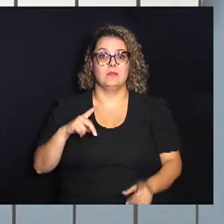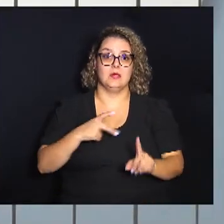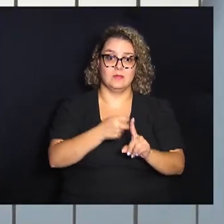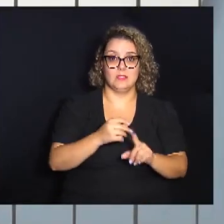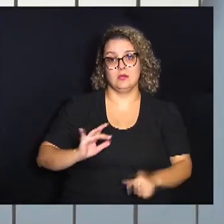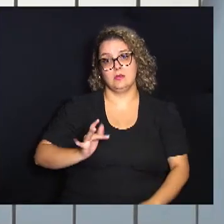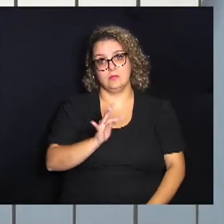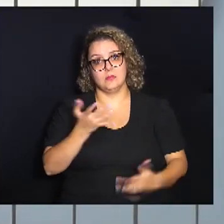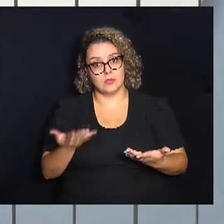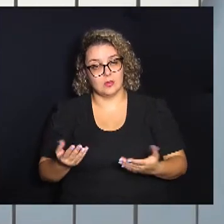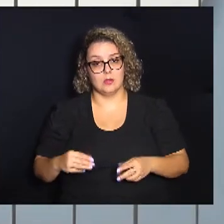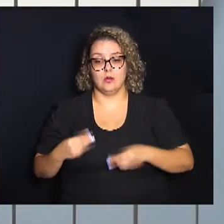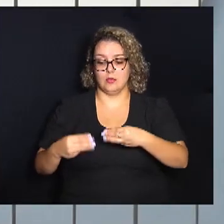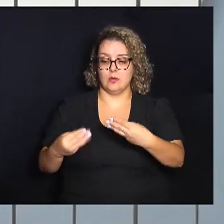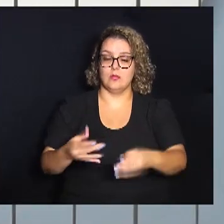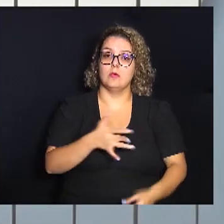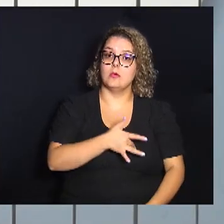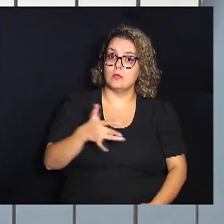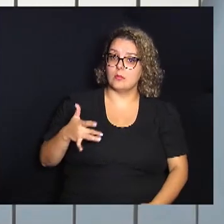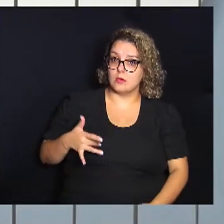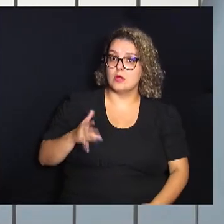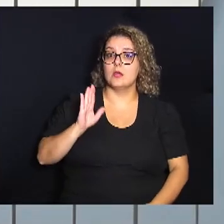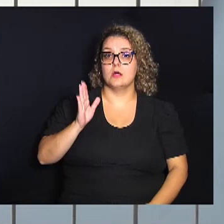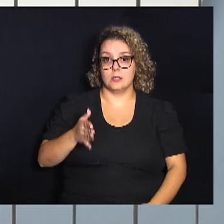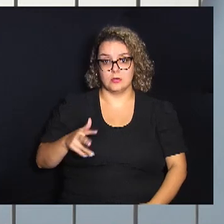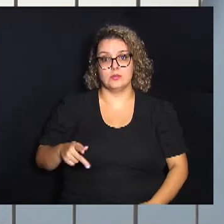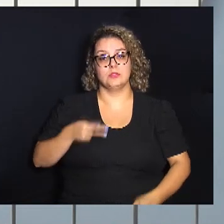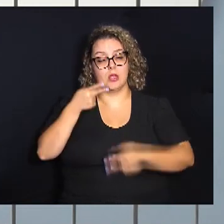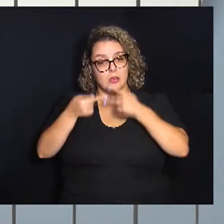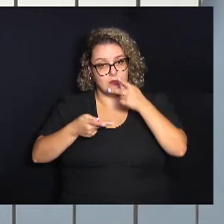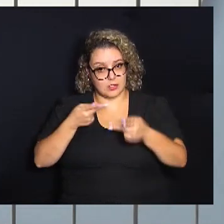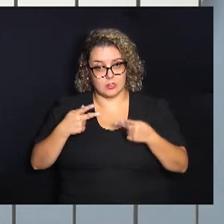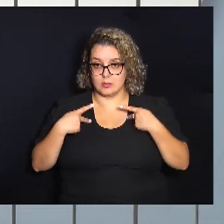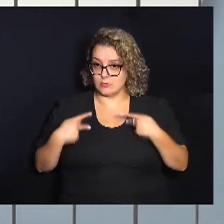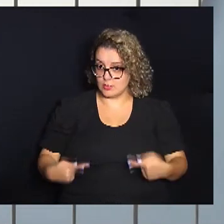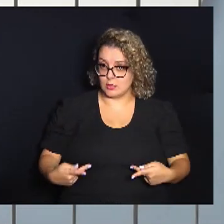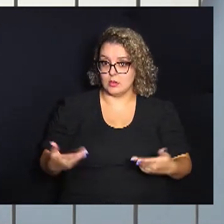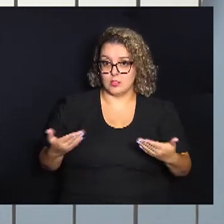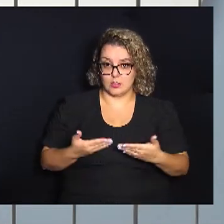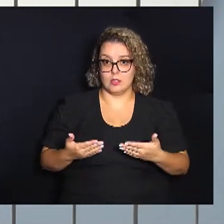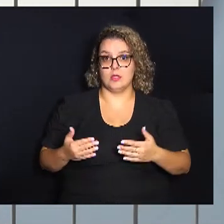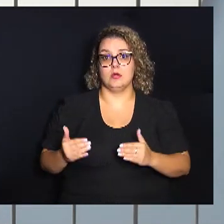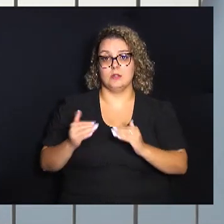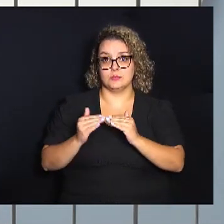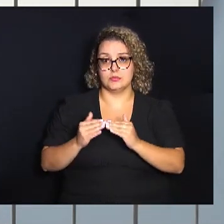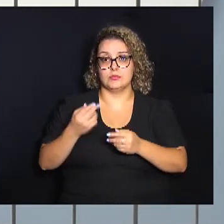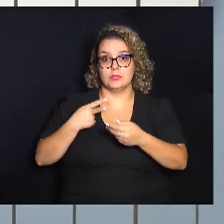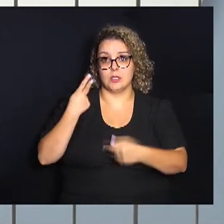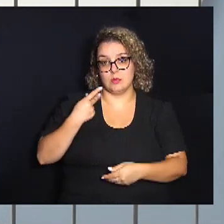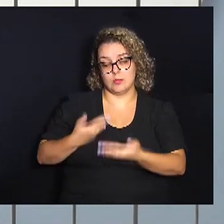dengue. Gente, o Ministério da Saúde já se posicionou, inclusive agora as tratativas políticas a respeito